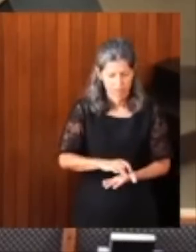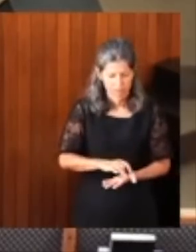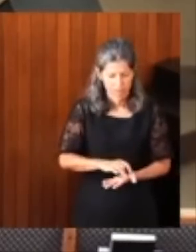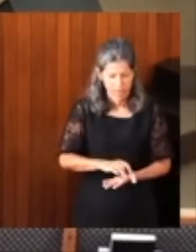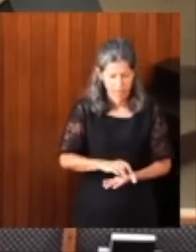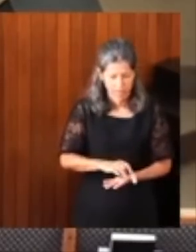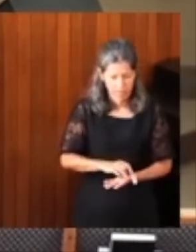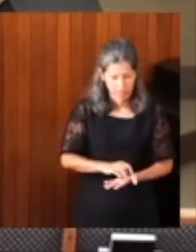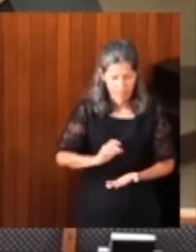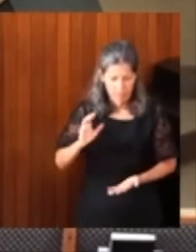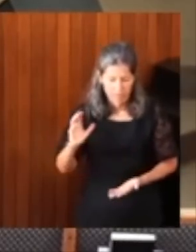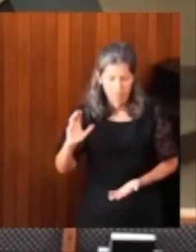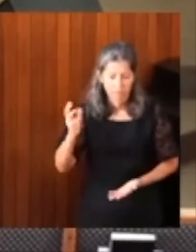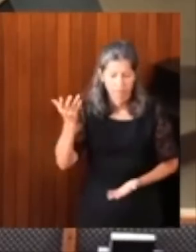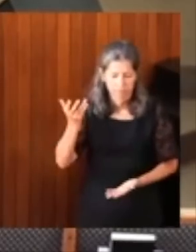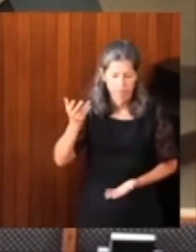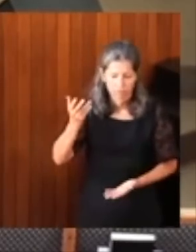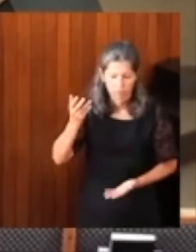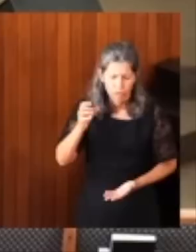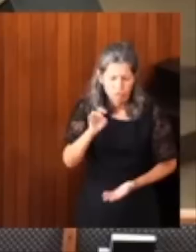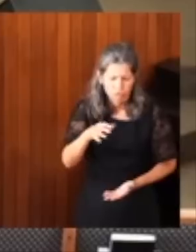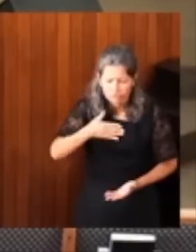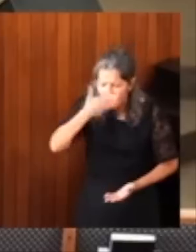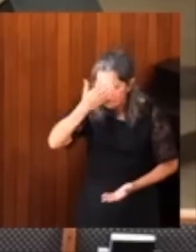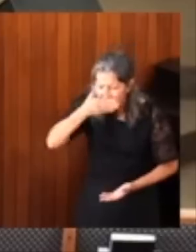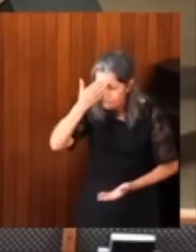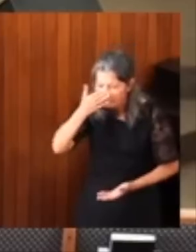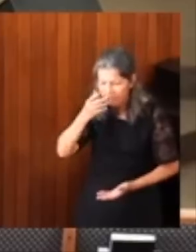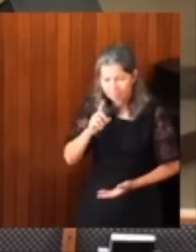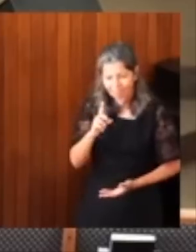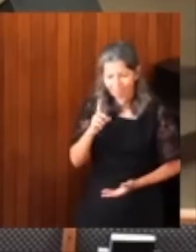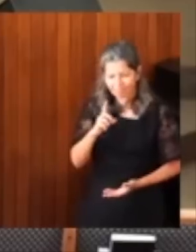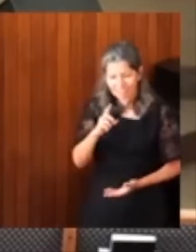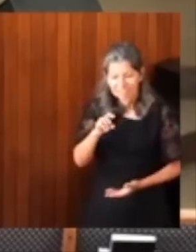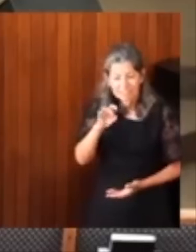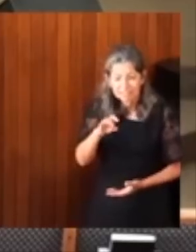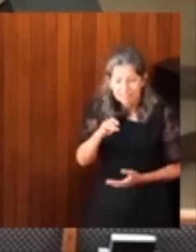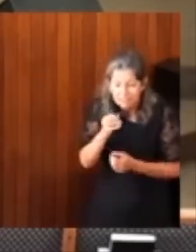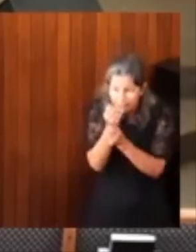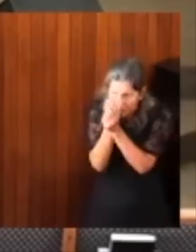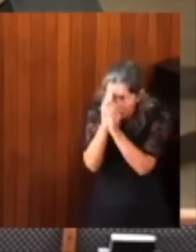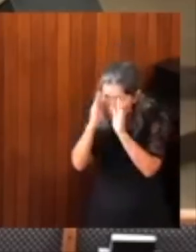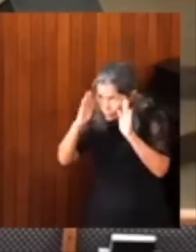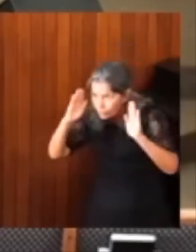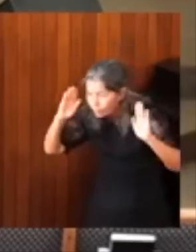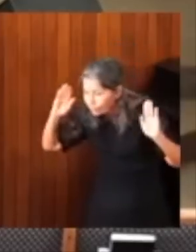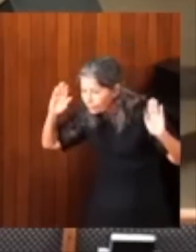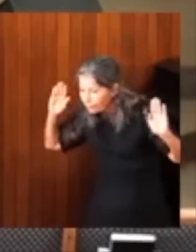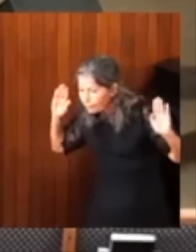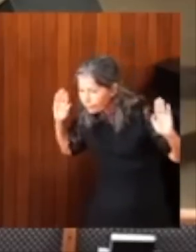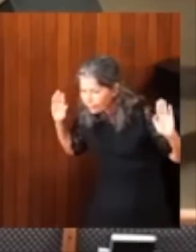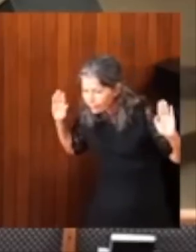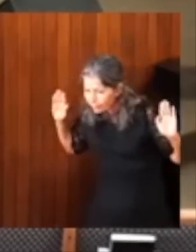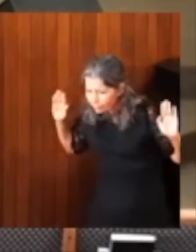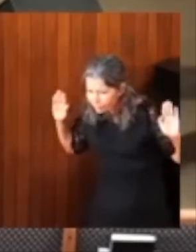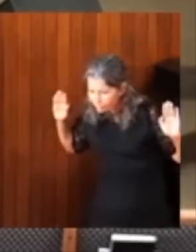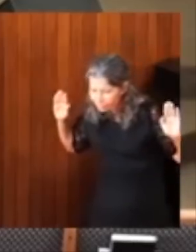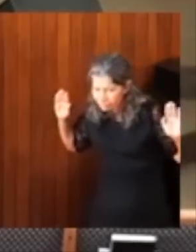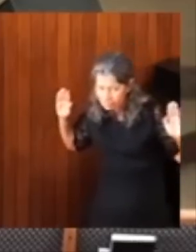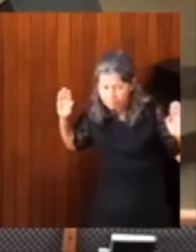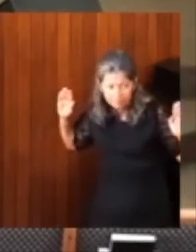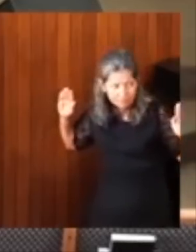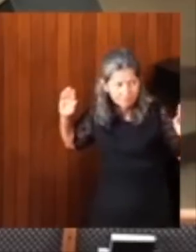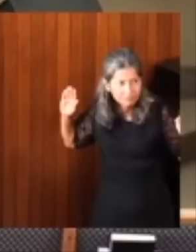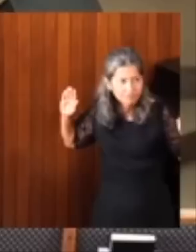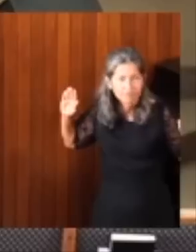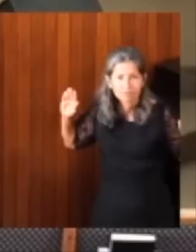que está acontecendo é só o que nós vemos. Se pudéssemos abrir as cortinas agora, seria como aquele caso lá em que